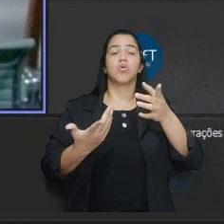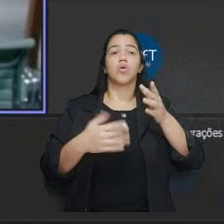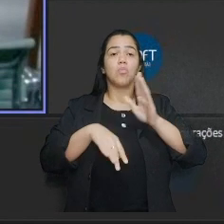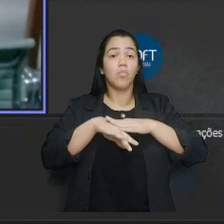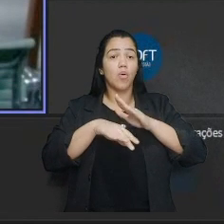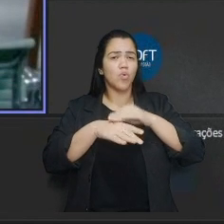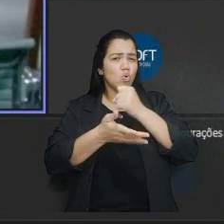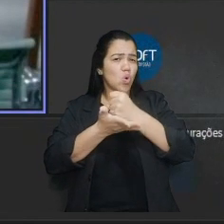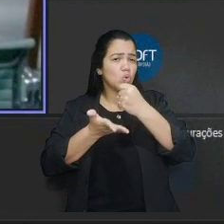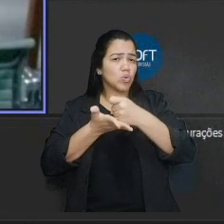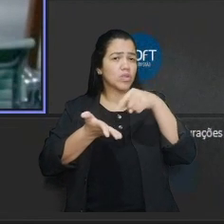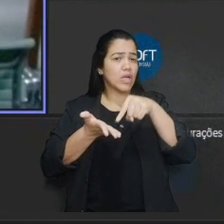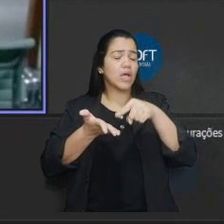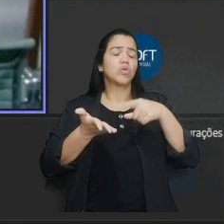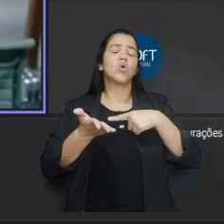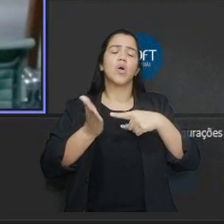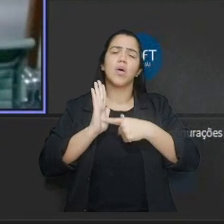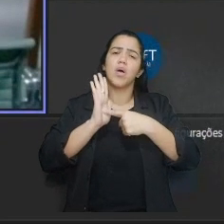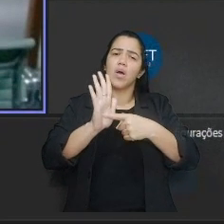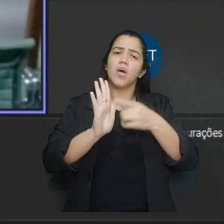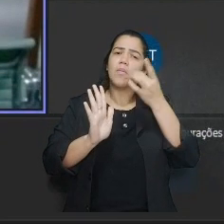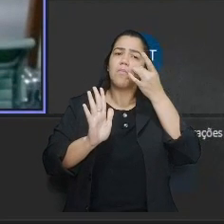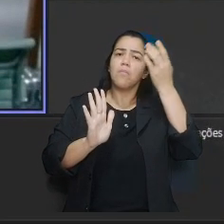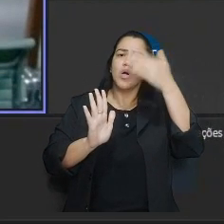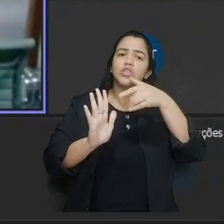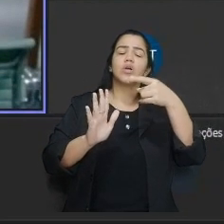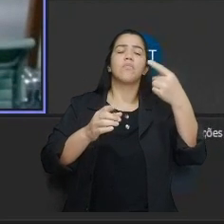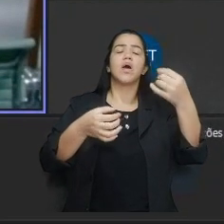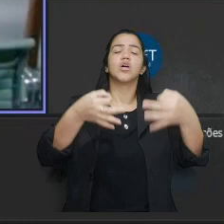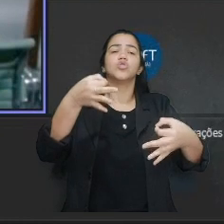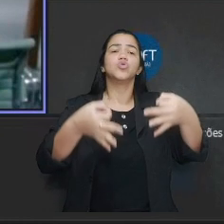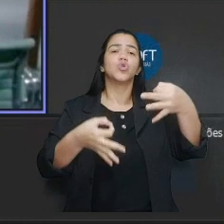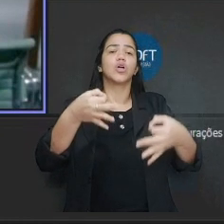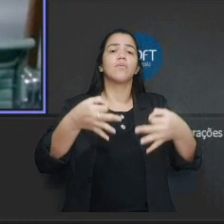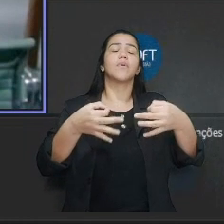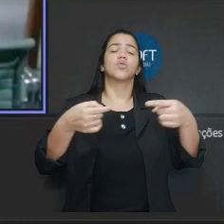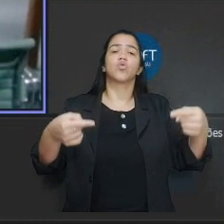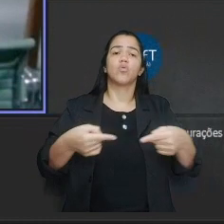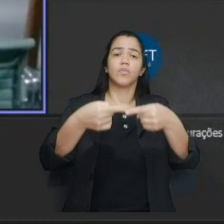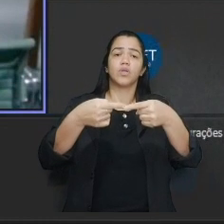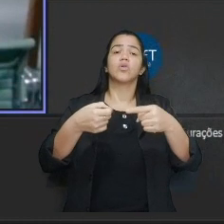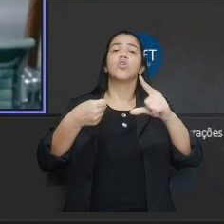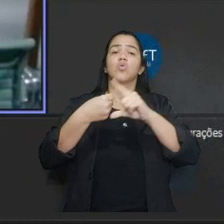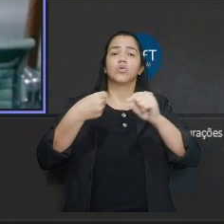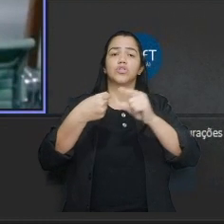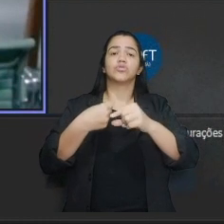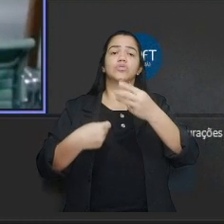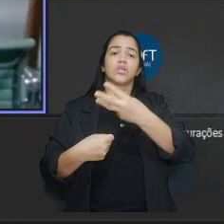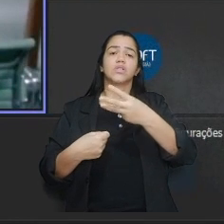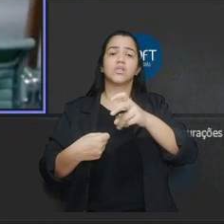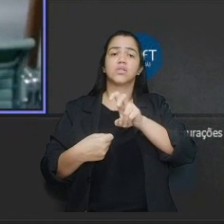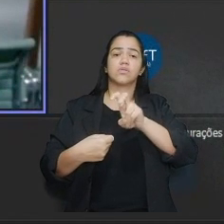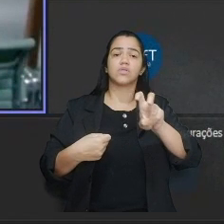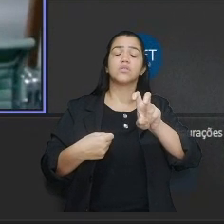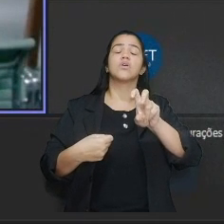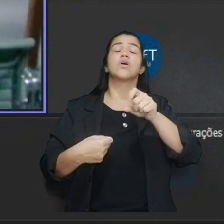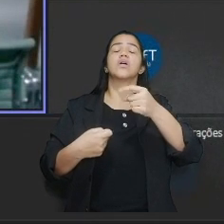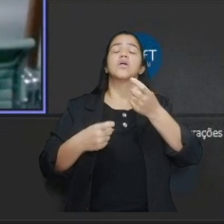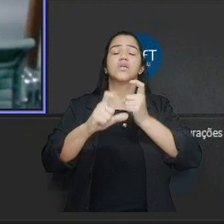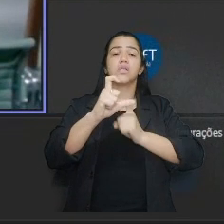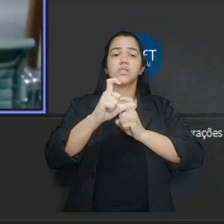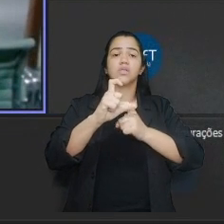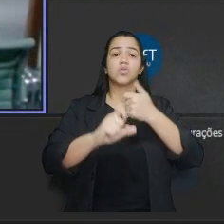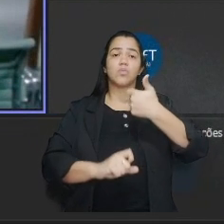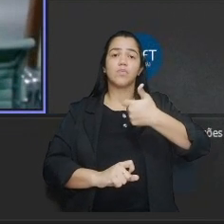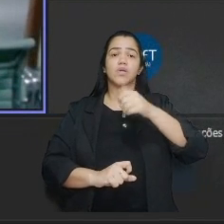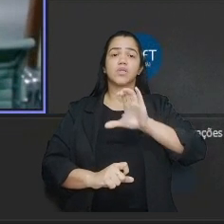afirmando que só os contratos seria viável para o julgamento antecipado do artigo